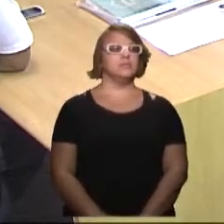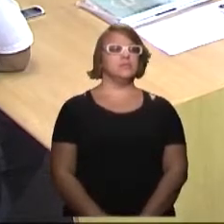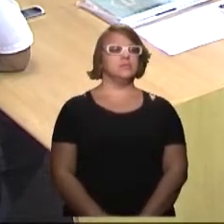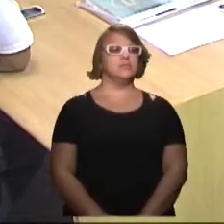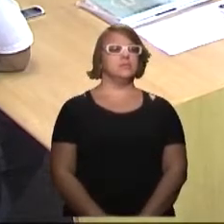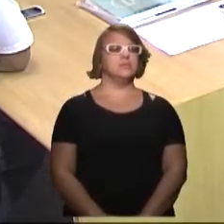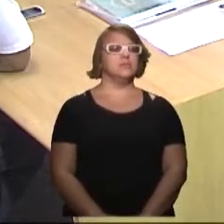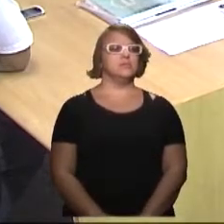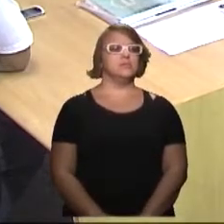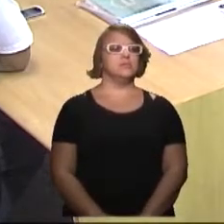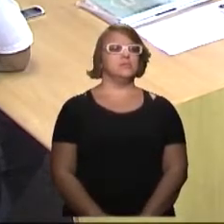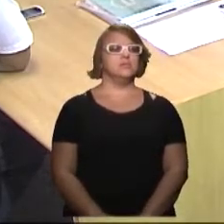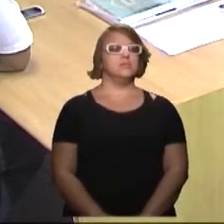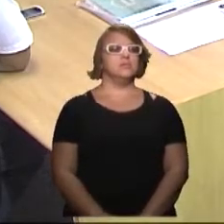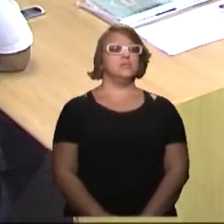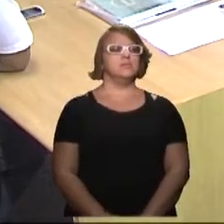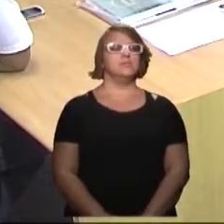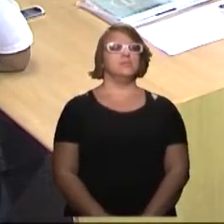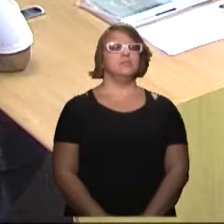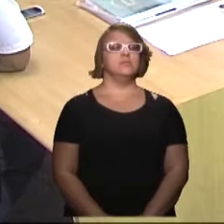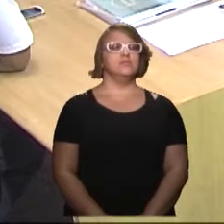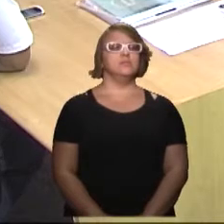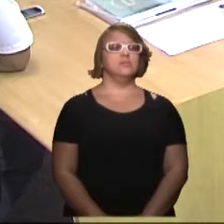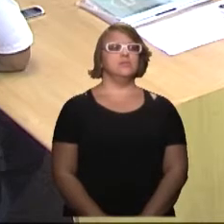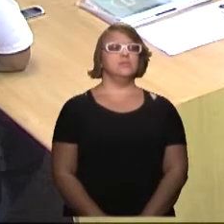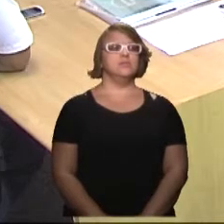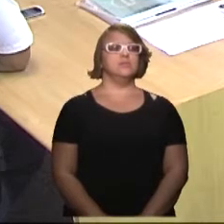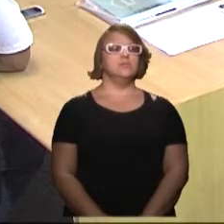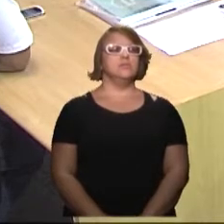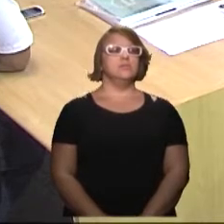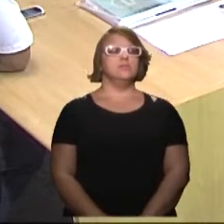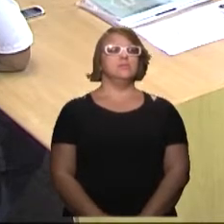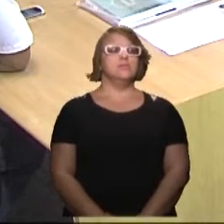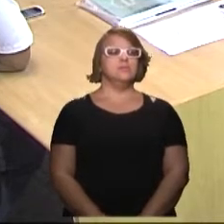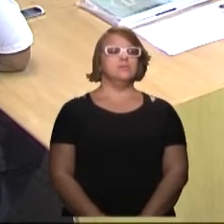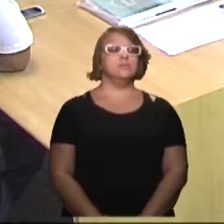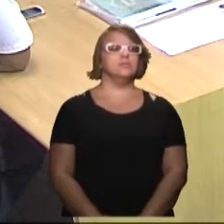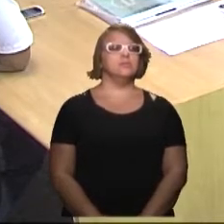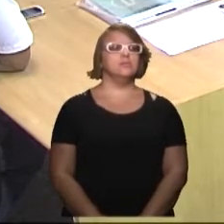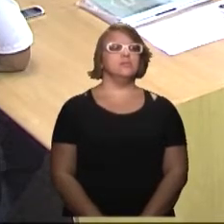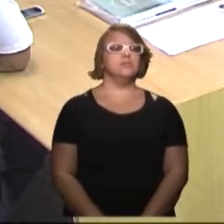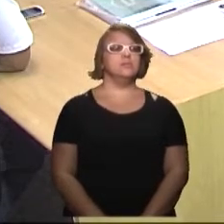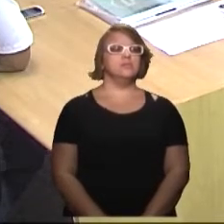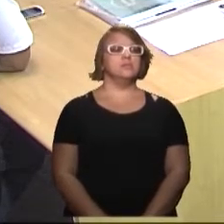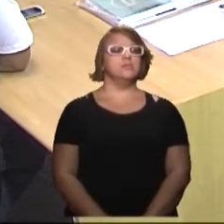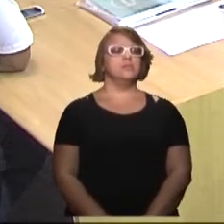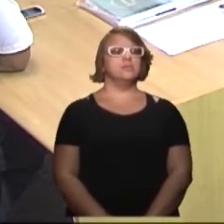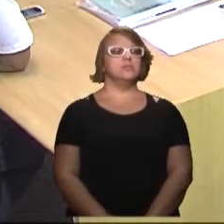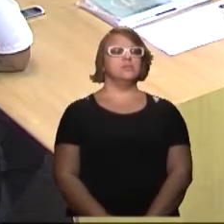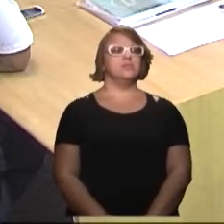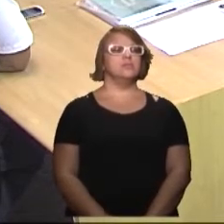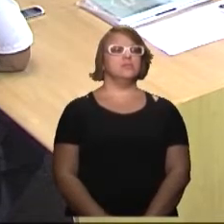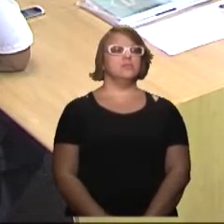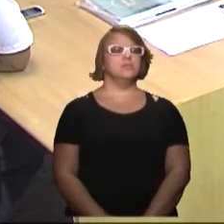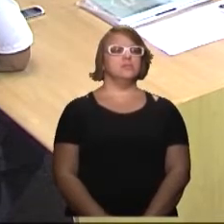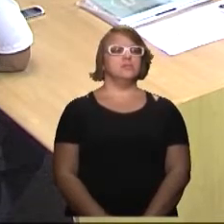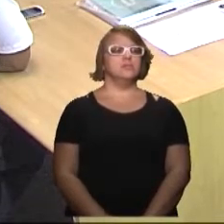Vereadora Gorete? Sim. Vereador Noilton? Ausente. Vereador Paulo